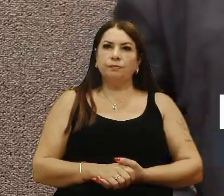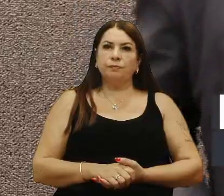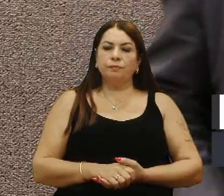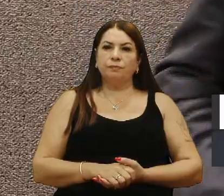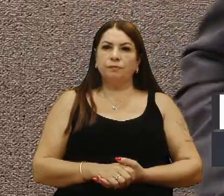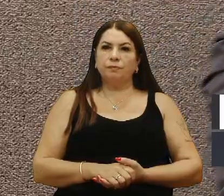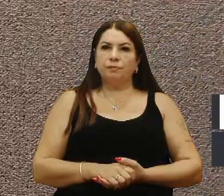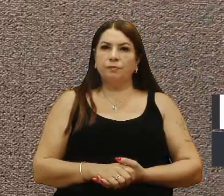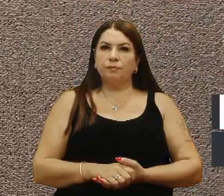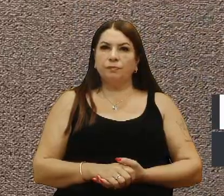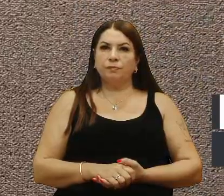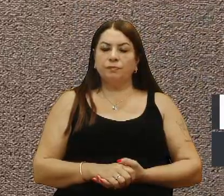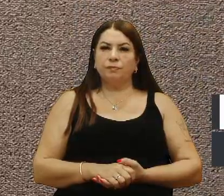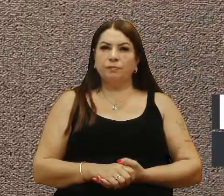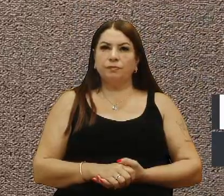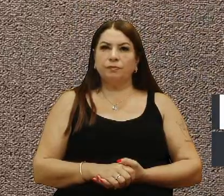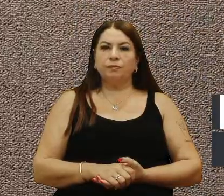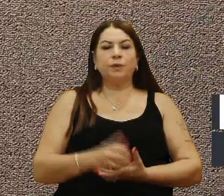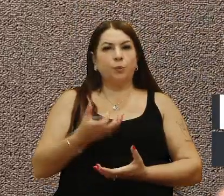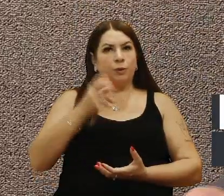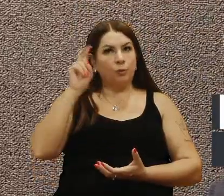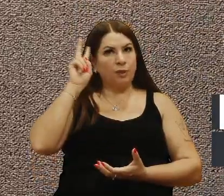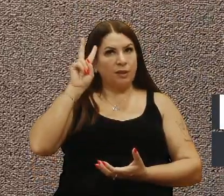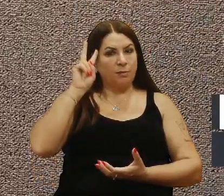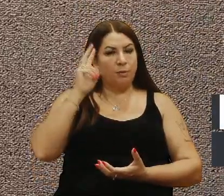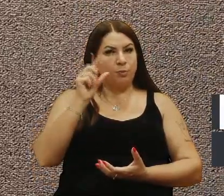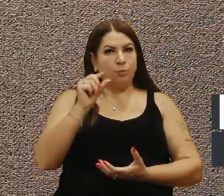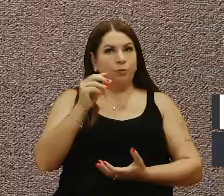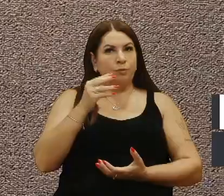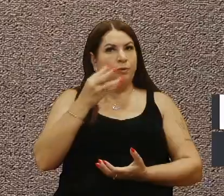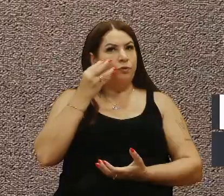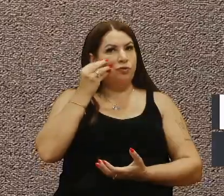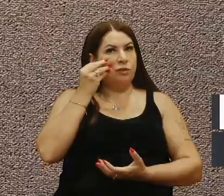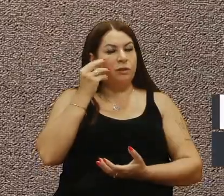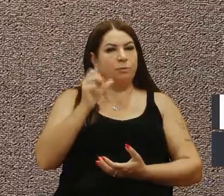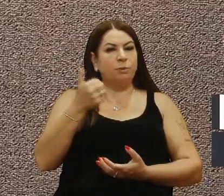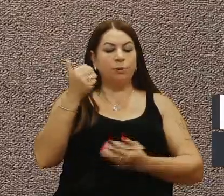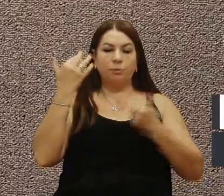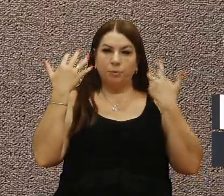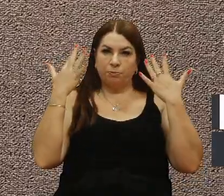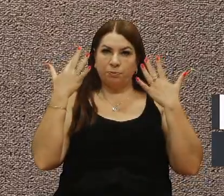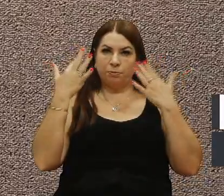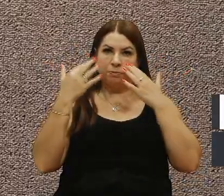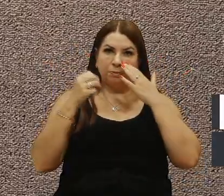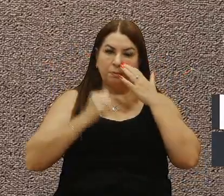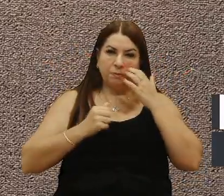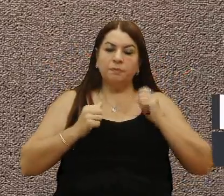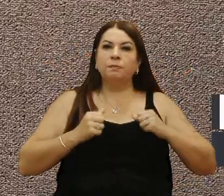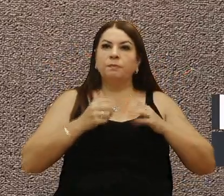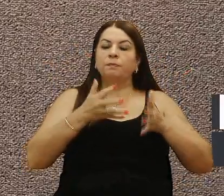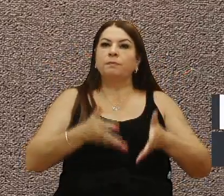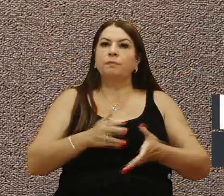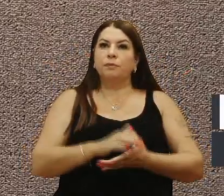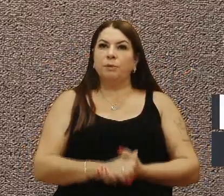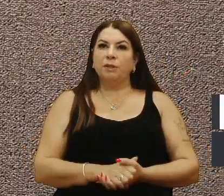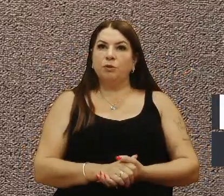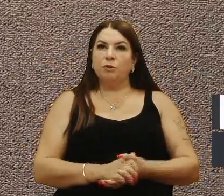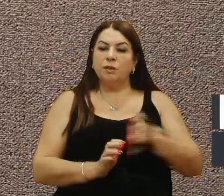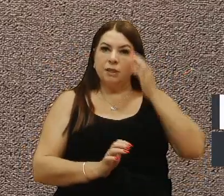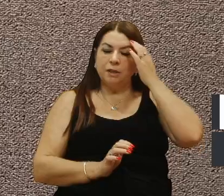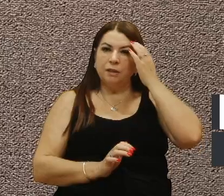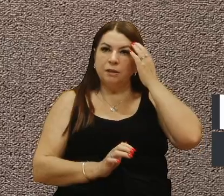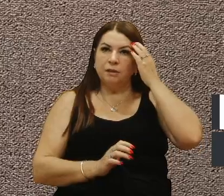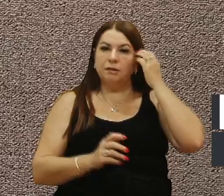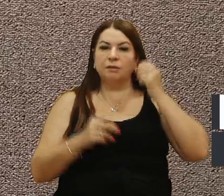Então, eu quero relembrar um pouco, Jack. Primeiro, parabenizar pela sua atitude. Uma vez o